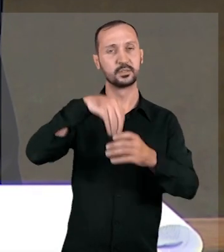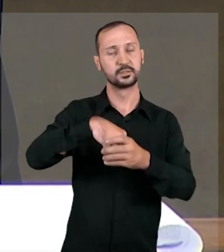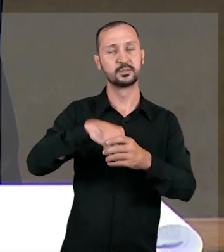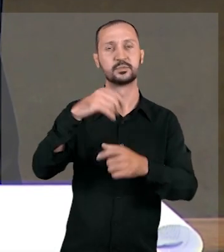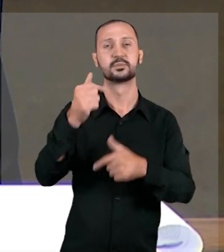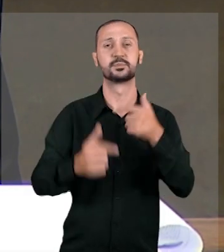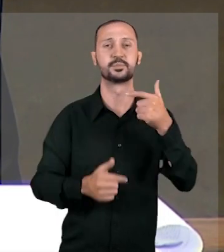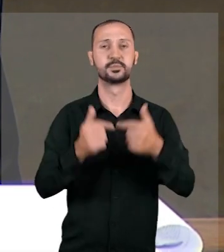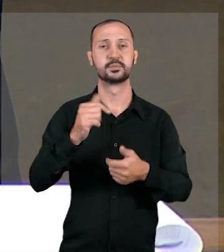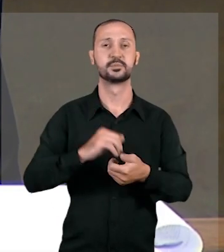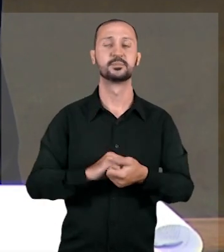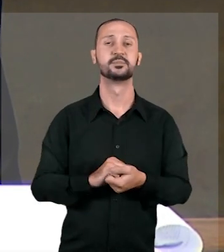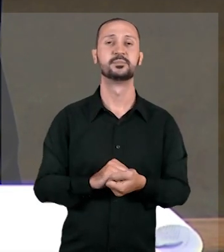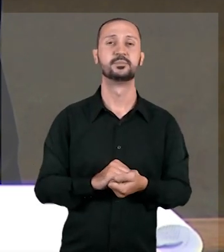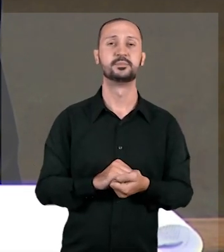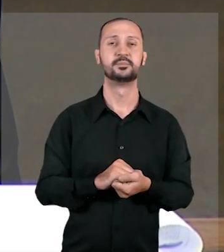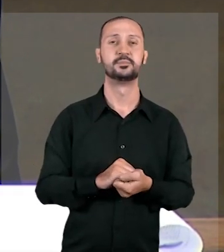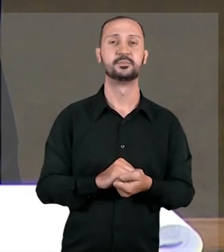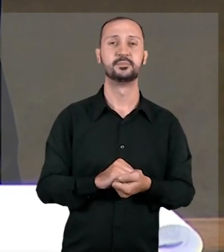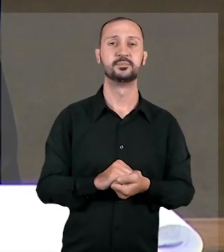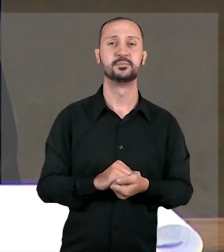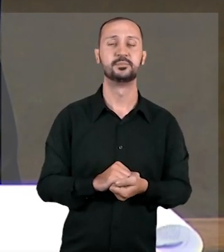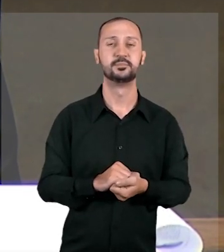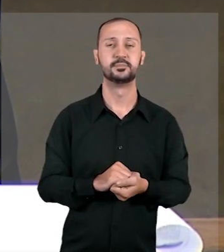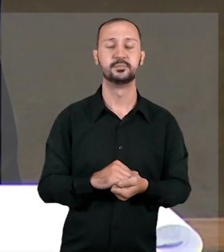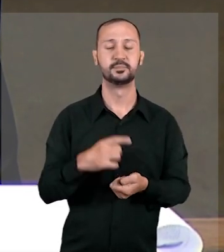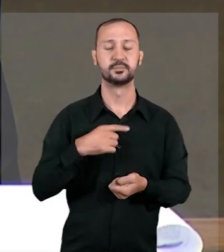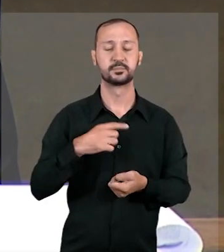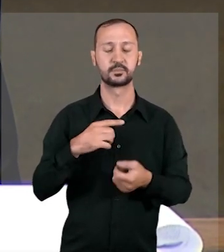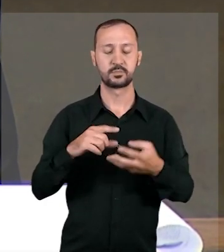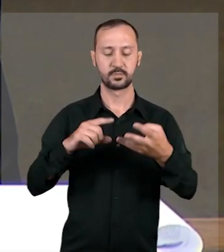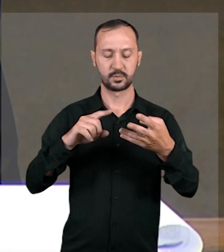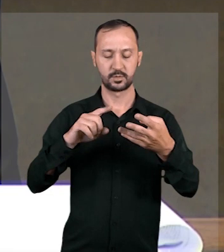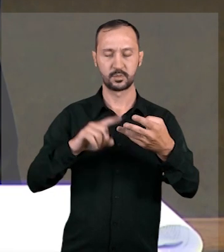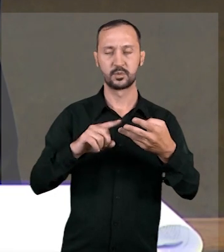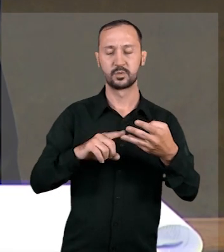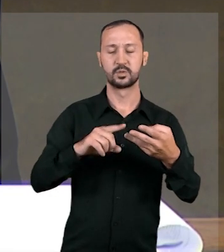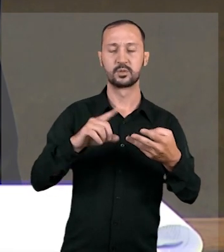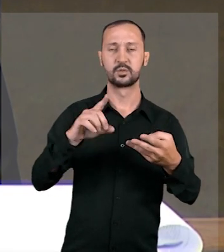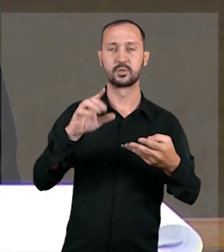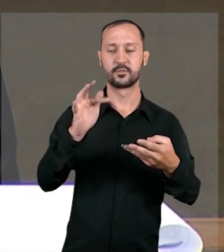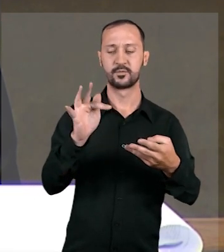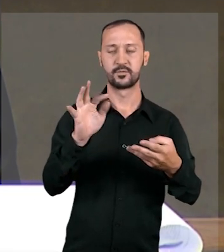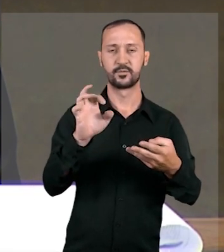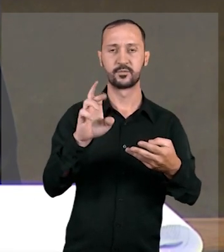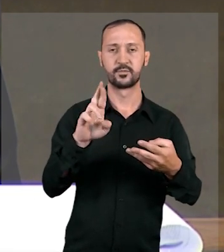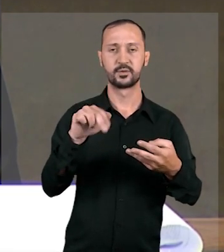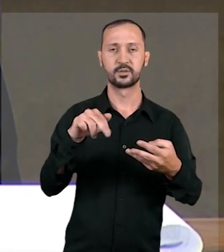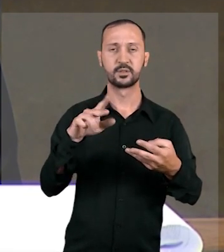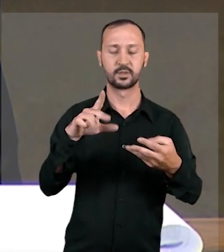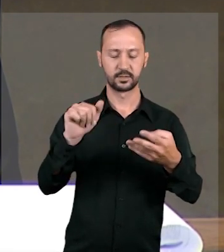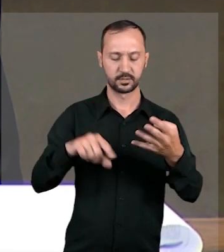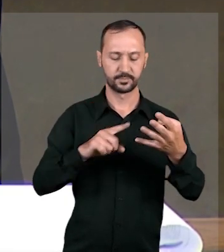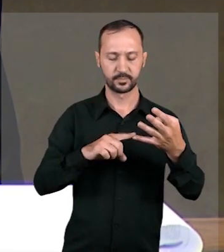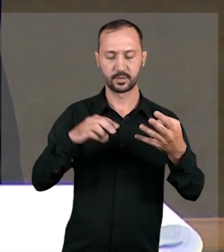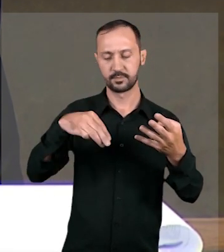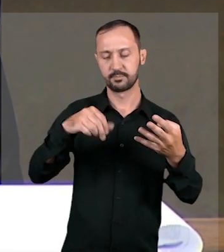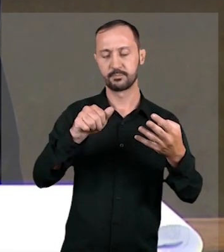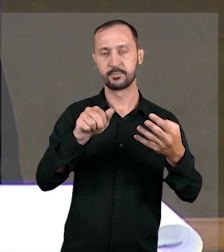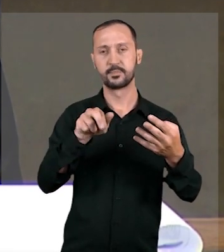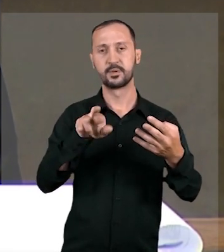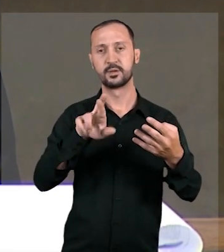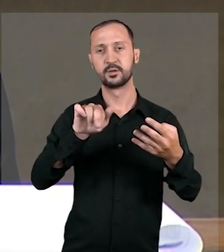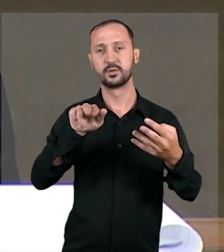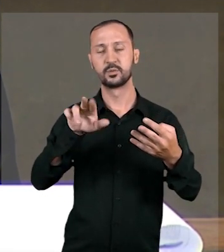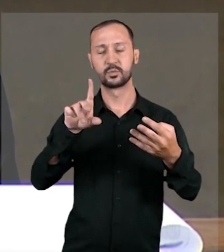na política, em que falou meu querido amigo Sérgio Banhos, a doutora Fernanda Lage, e onde a doutora Marilda Silveira fez